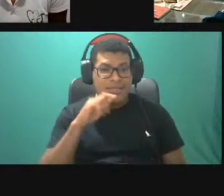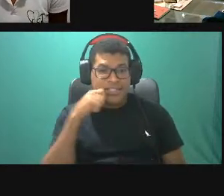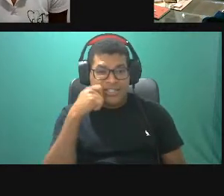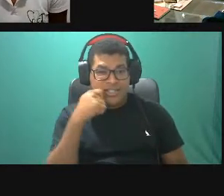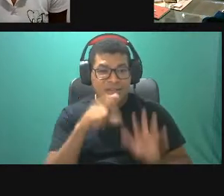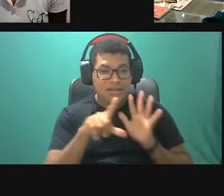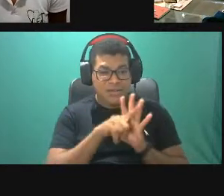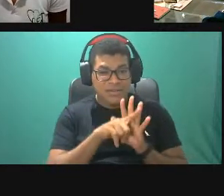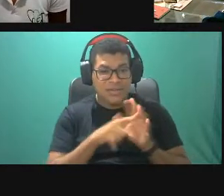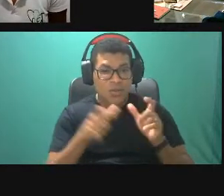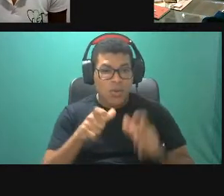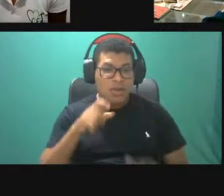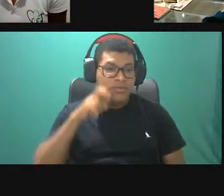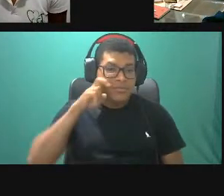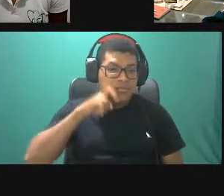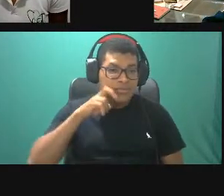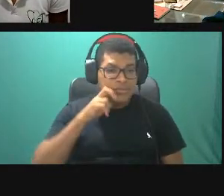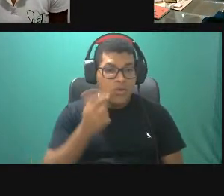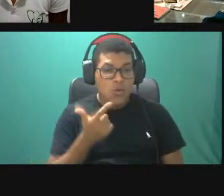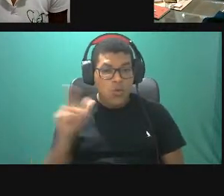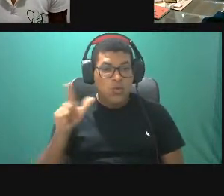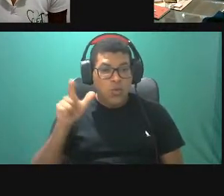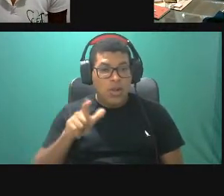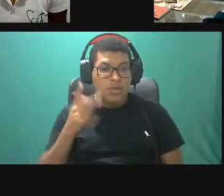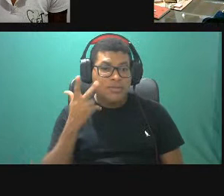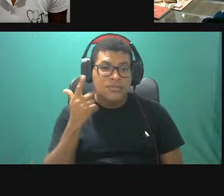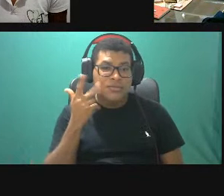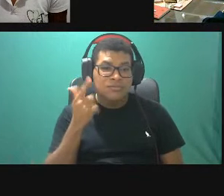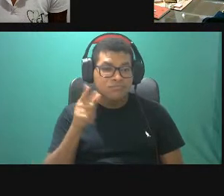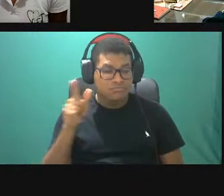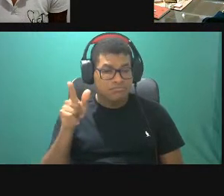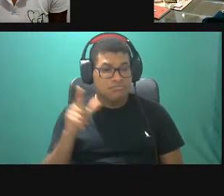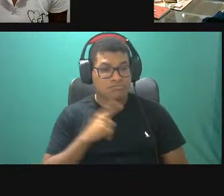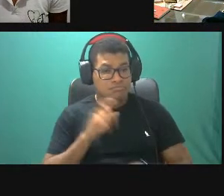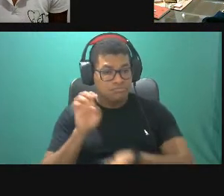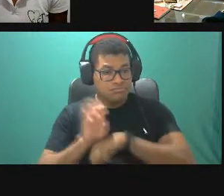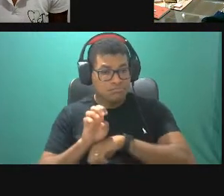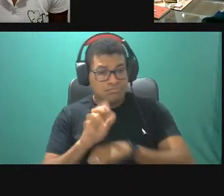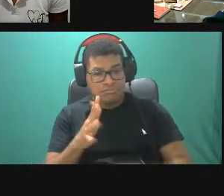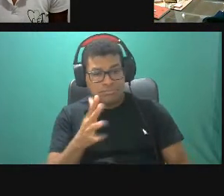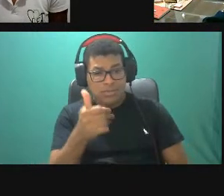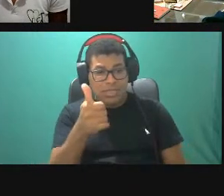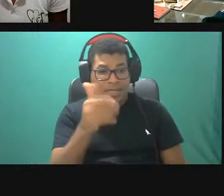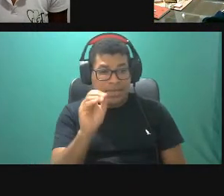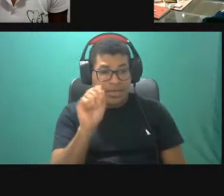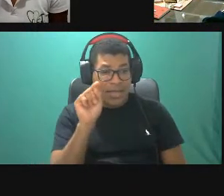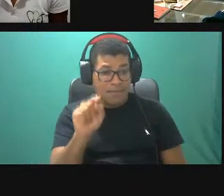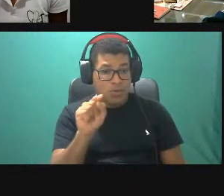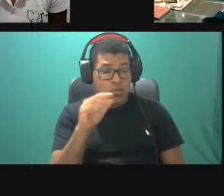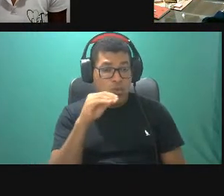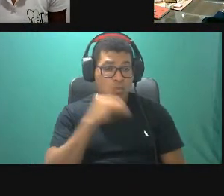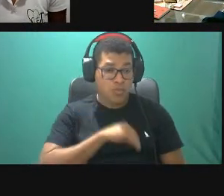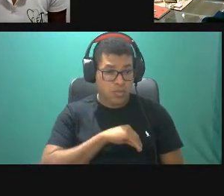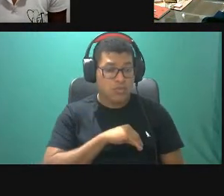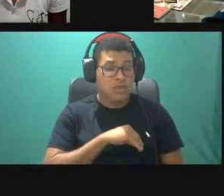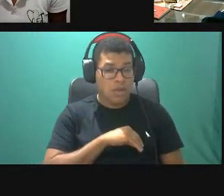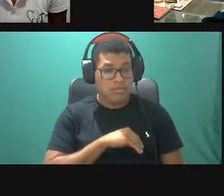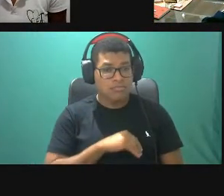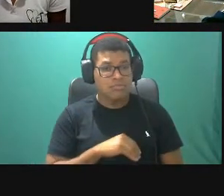Um no Rio Grande do Norte, outro no estado do Ceará. Salários iniciais na faixa de 10 mil reais, valor bruto, né? Salário bruto,